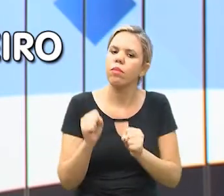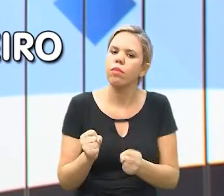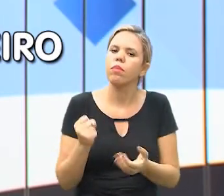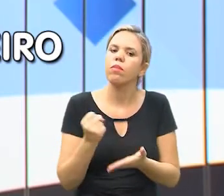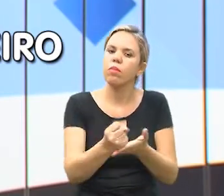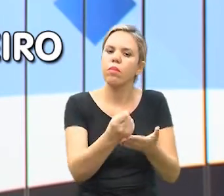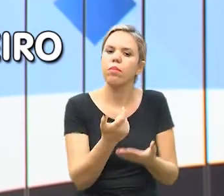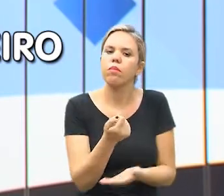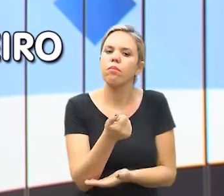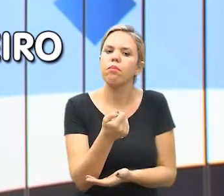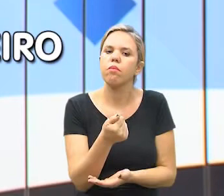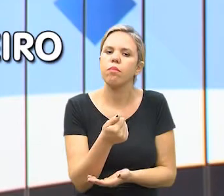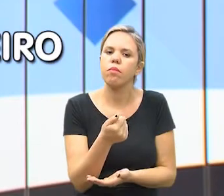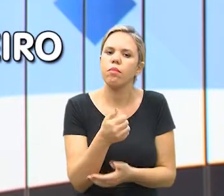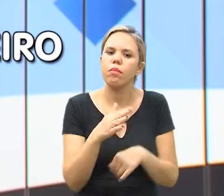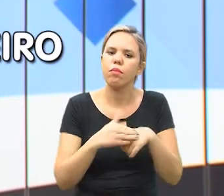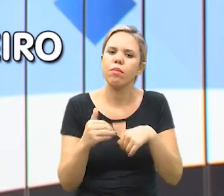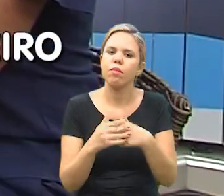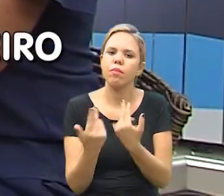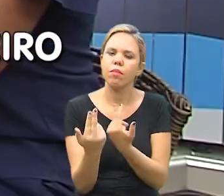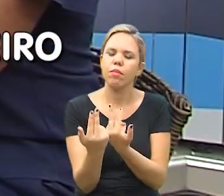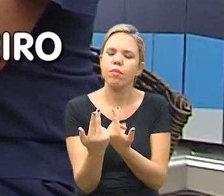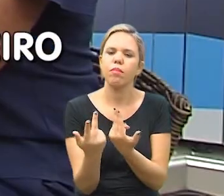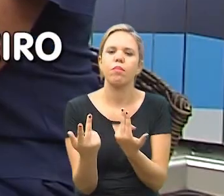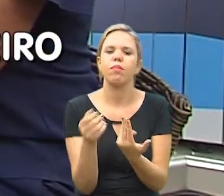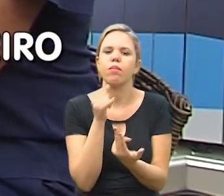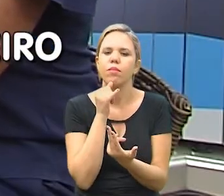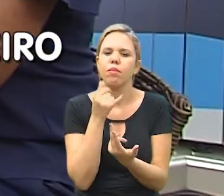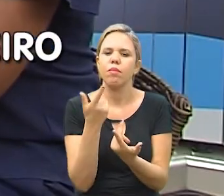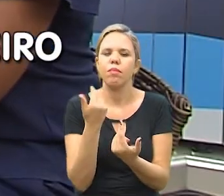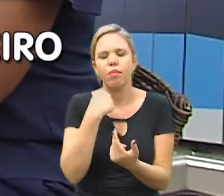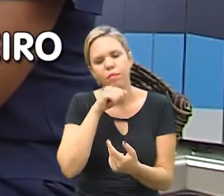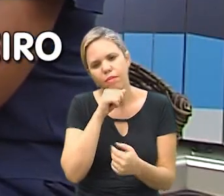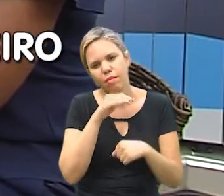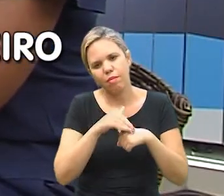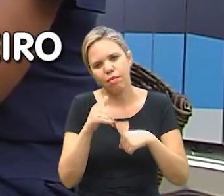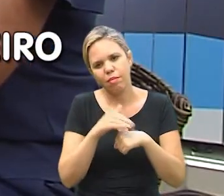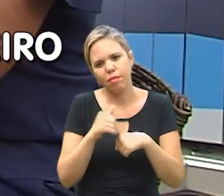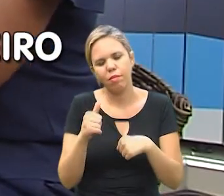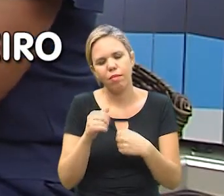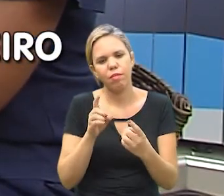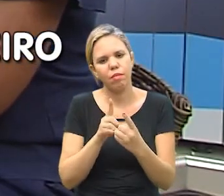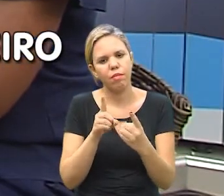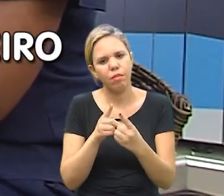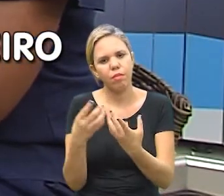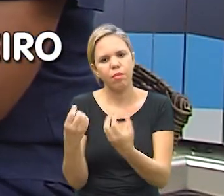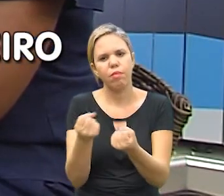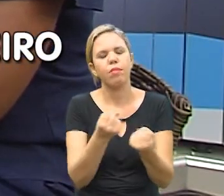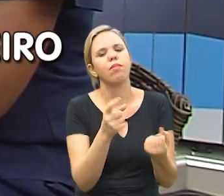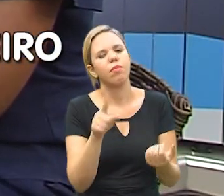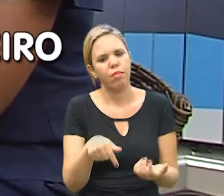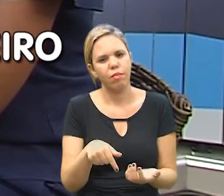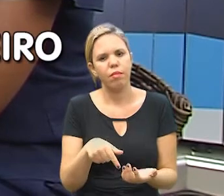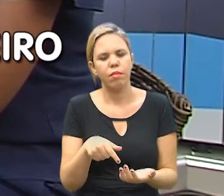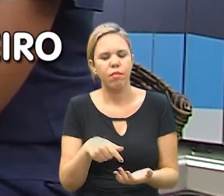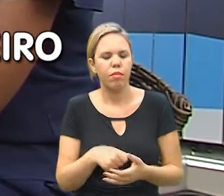ajudar. Um pouquinho é um carinho, né? É aquela coisa de mãe mesmo, né? Que vai acolhendo, né, Vera?